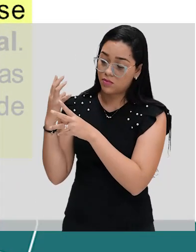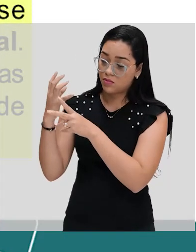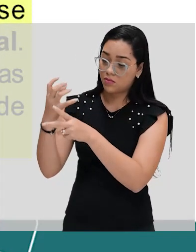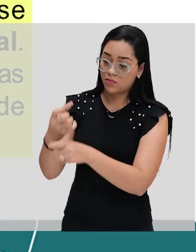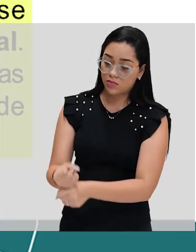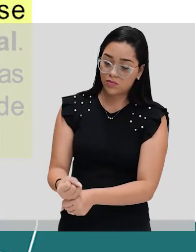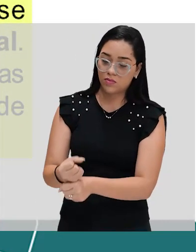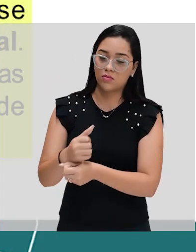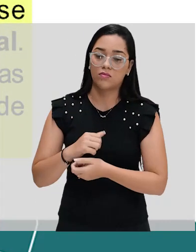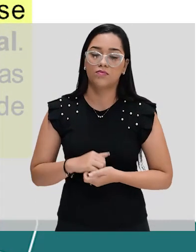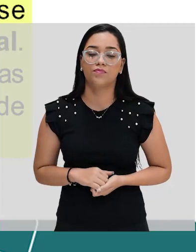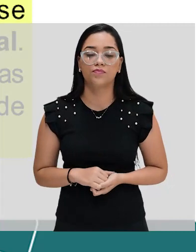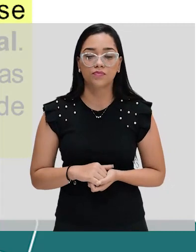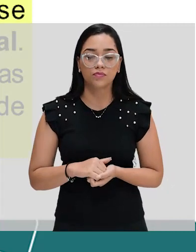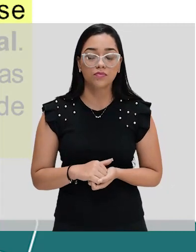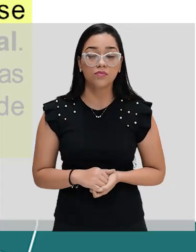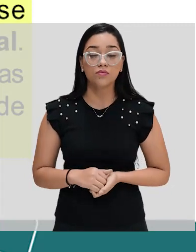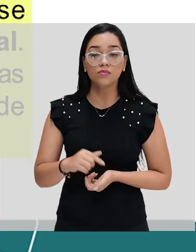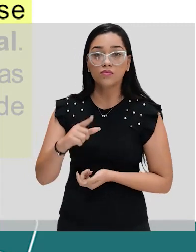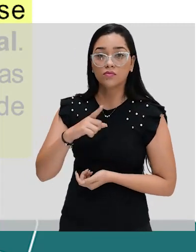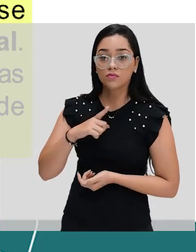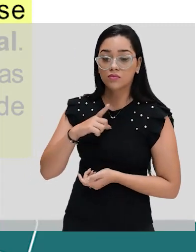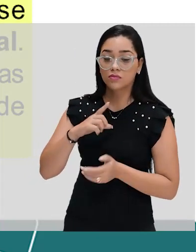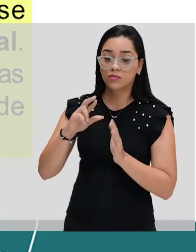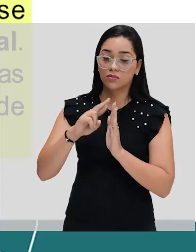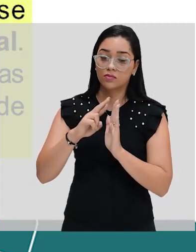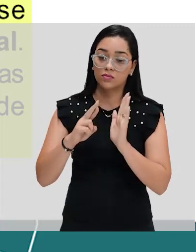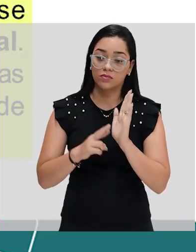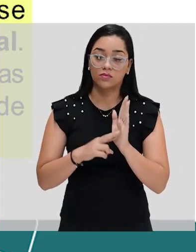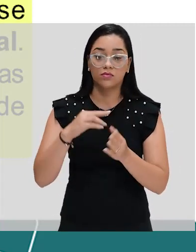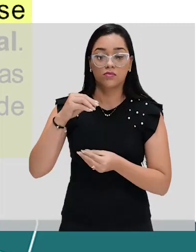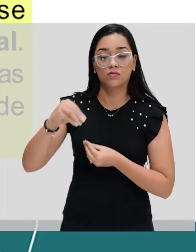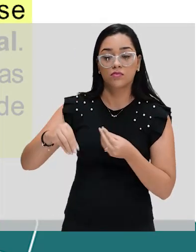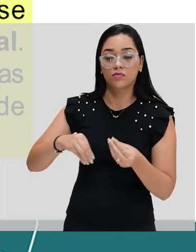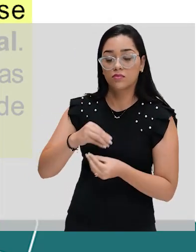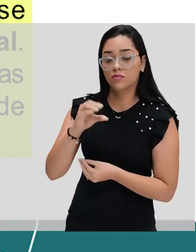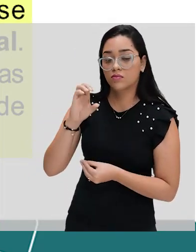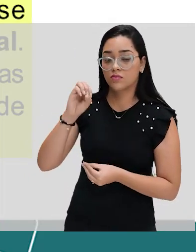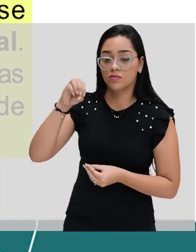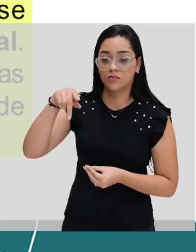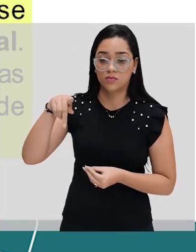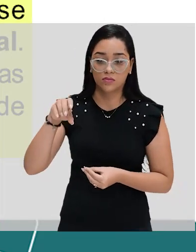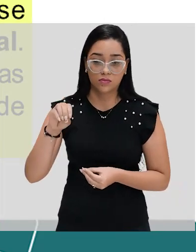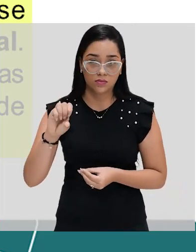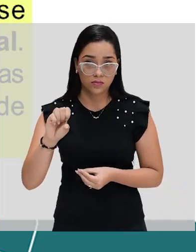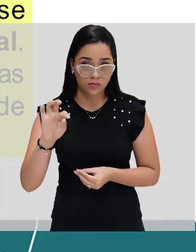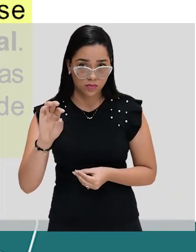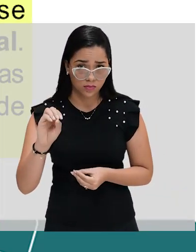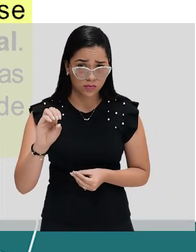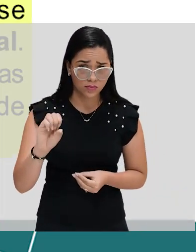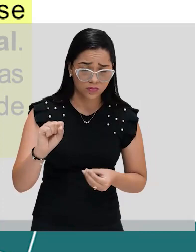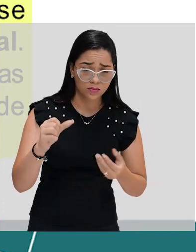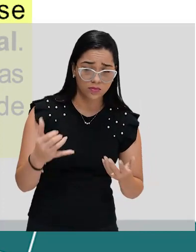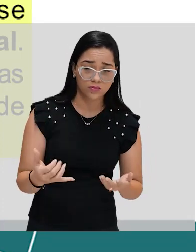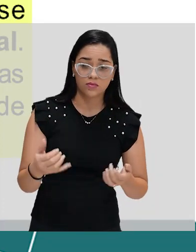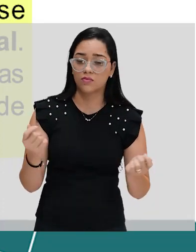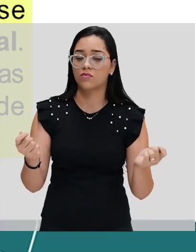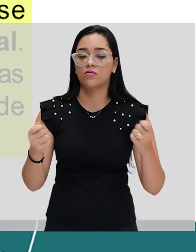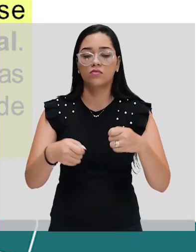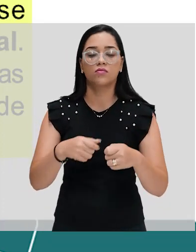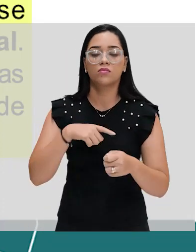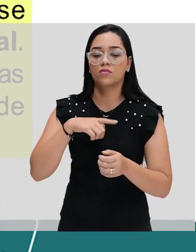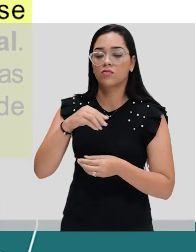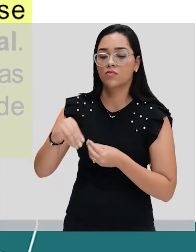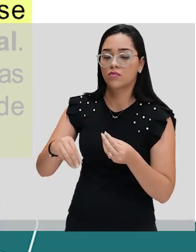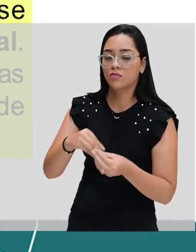a solubilidade. Então, existe uma regra para a solubilidade dos compostos, né? Não é possível ter uma